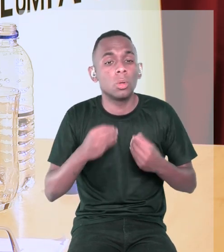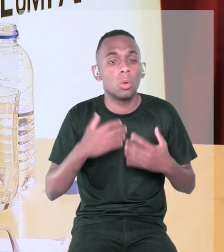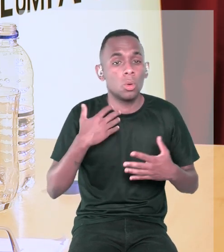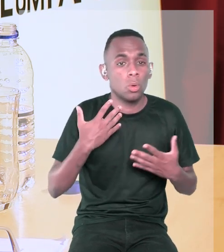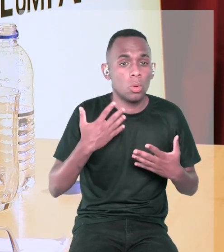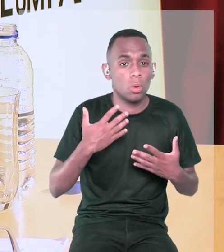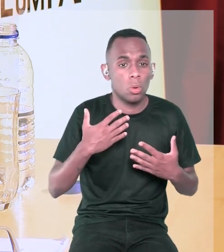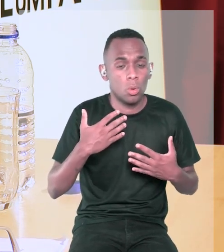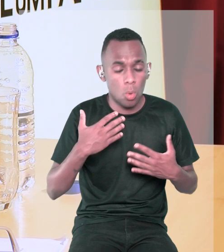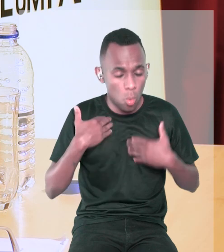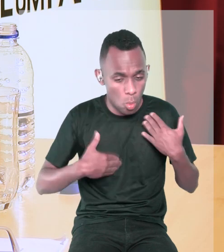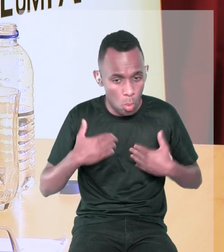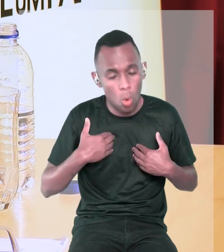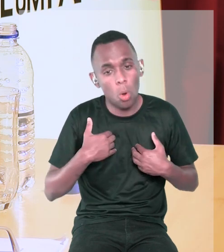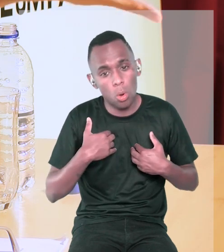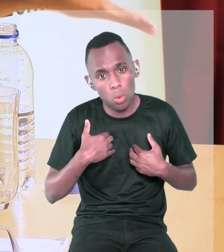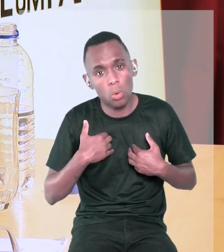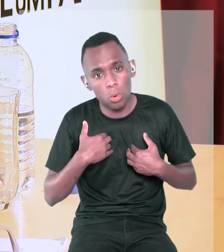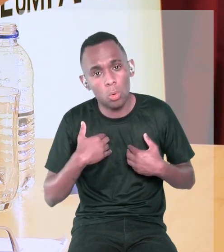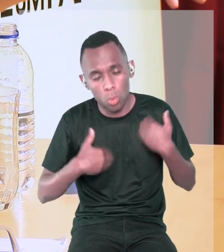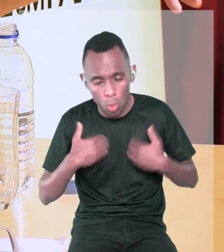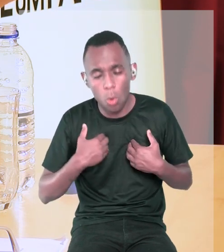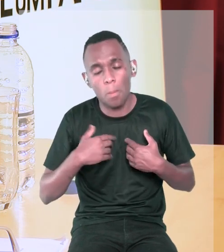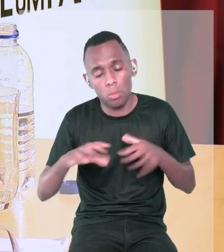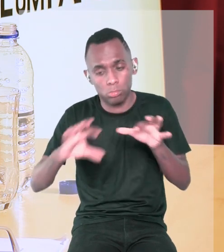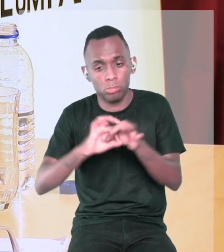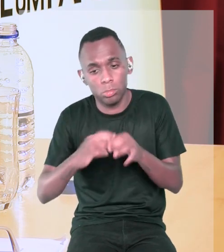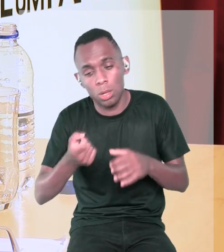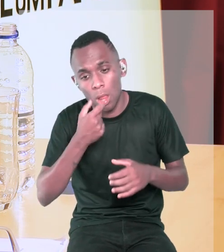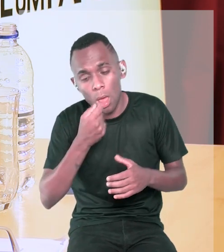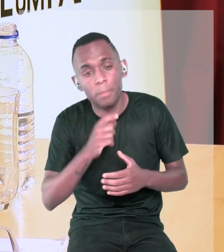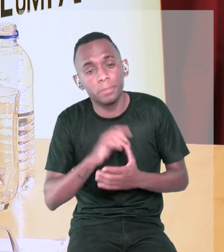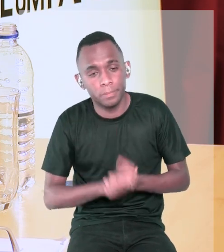queria dizer. Não. Mas eu queria que você repetisse o que você falou, que não foi bem isso, mas eu lembrei mesmo assim.